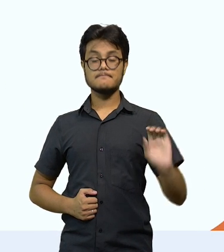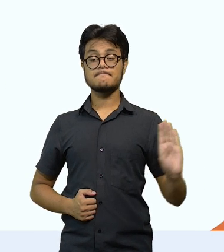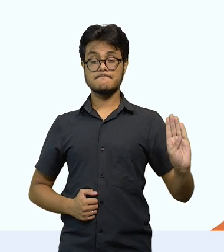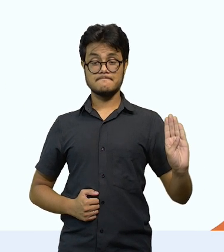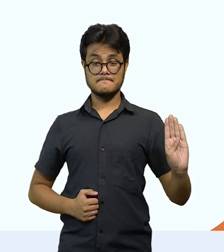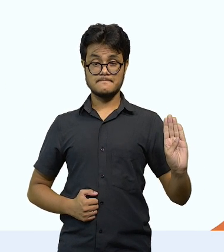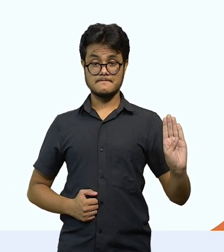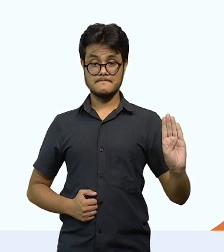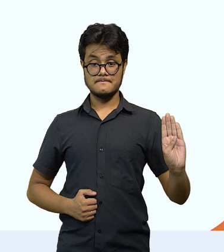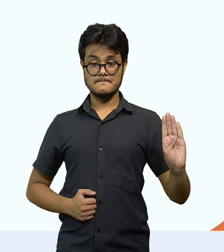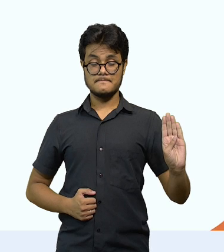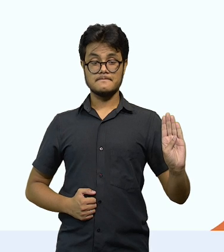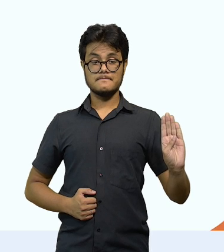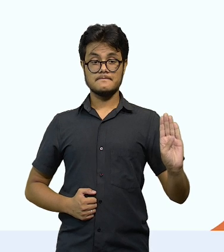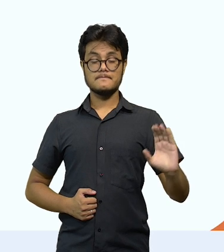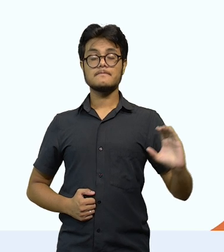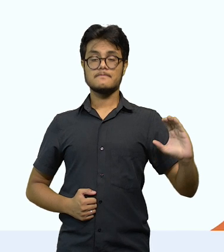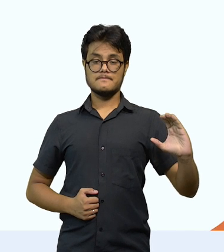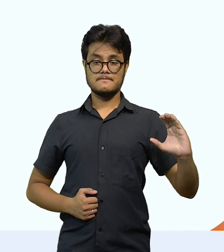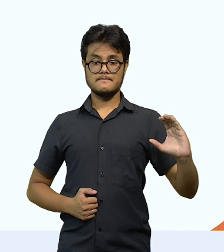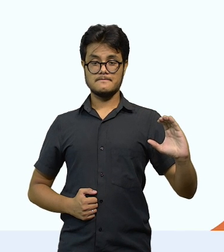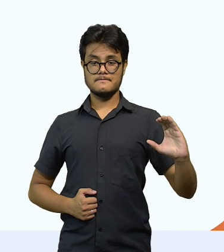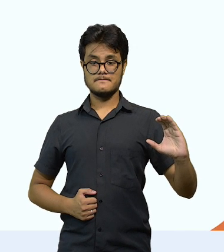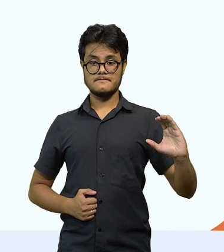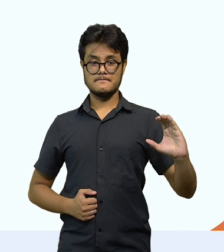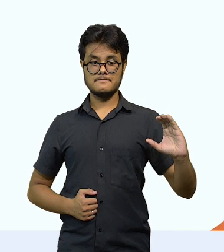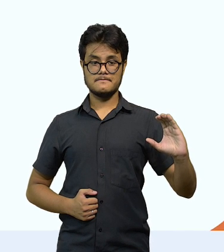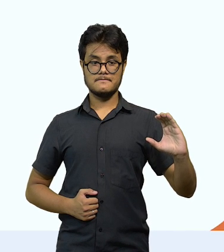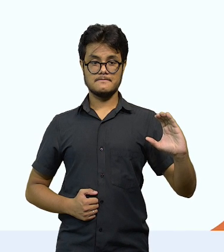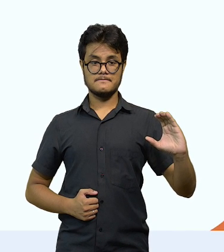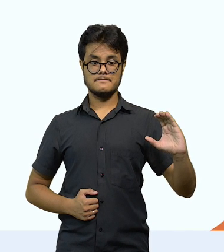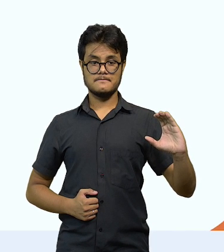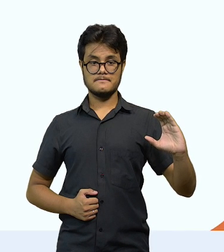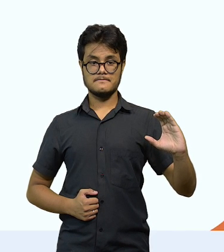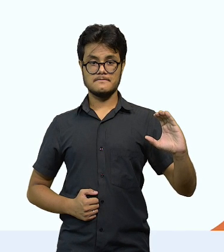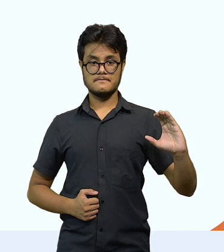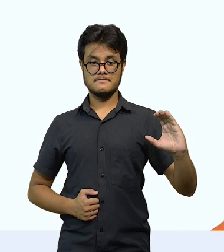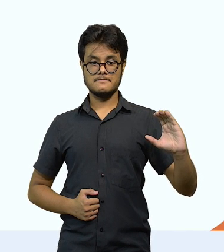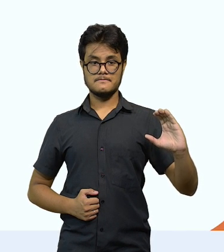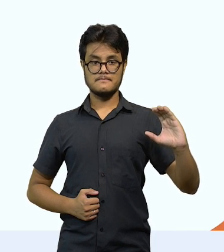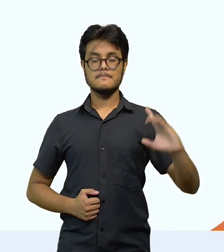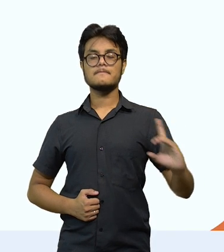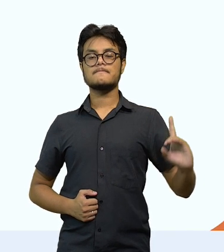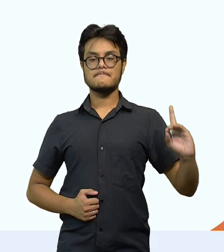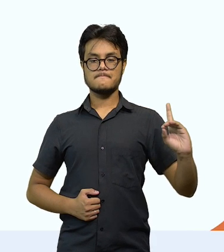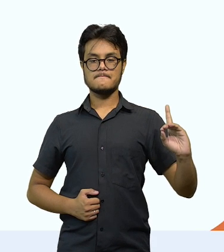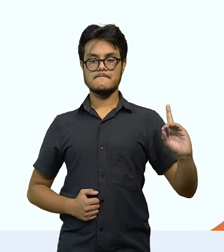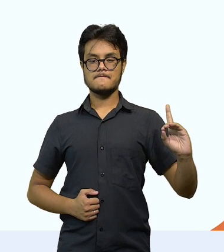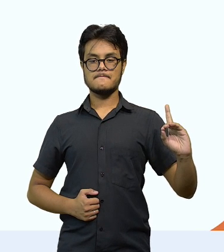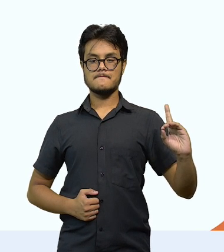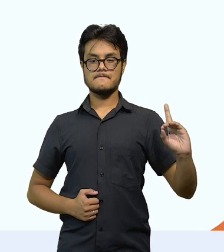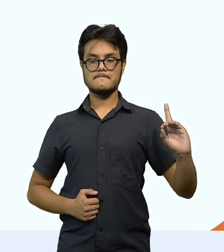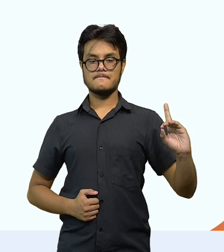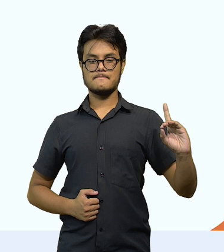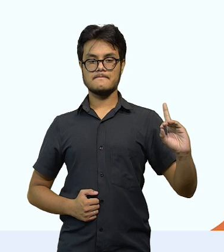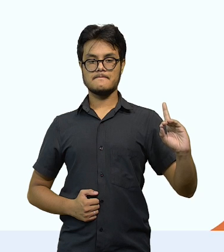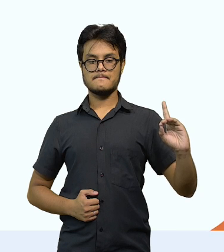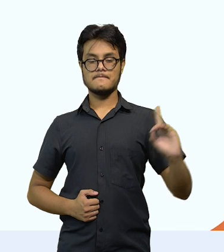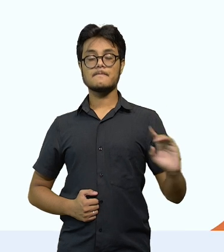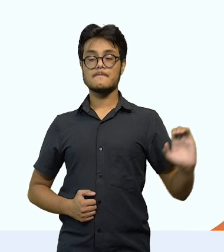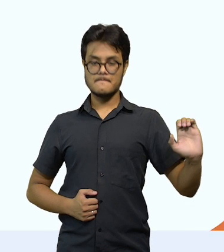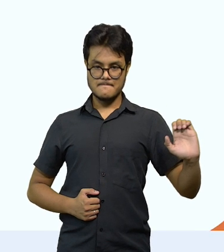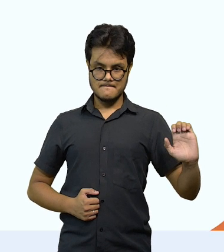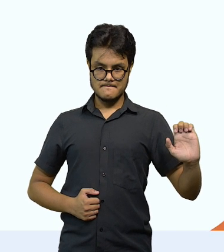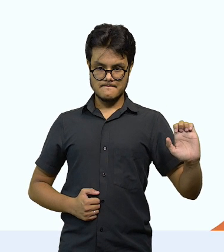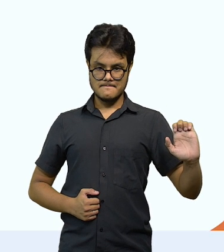letra B, 2 apenas, letra C, 1 e 2 apenas, letra D, 2 e 3